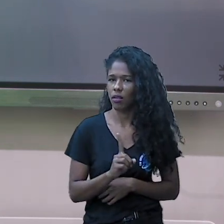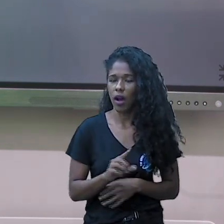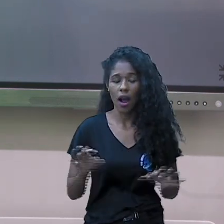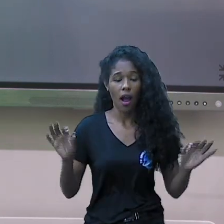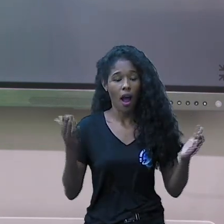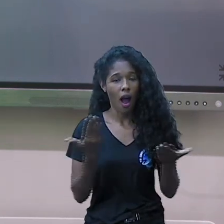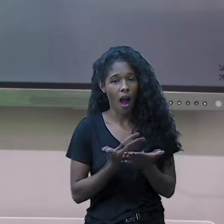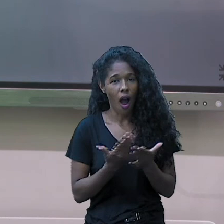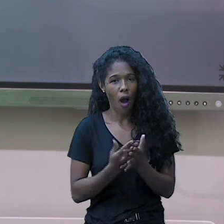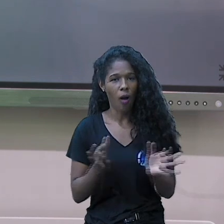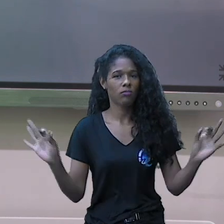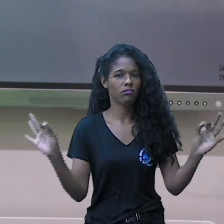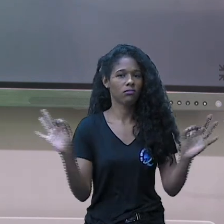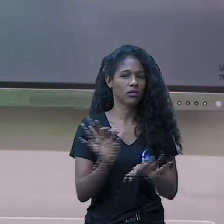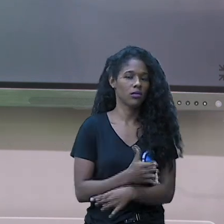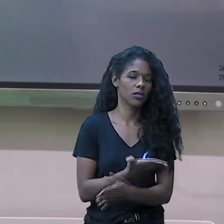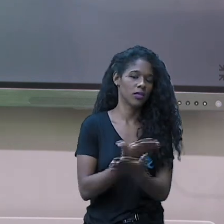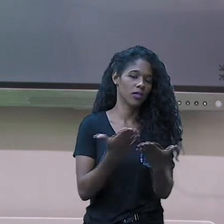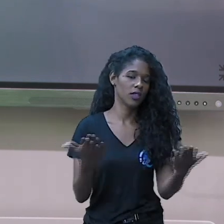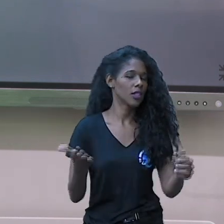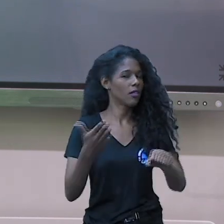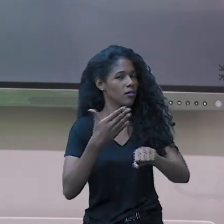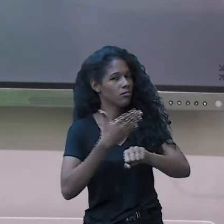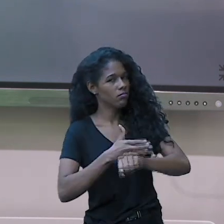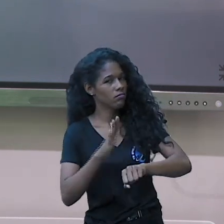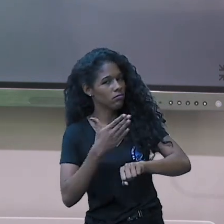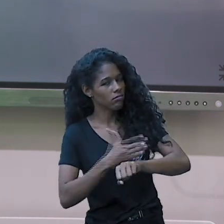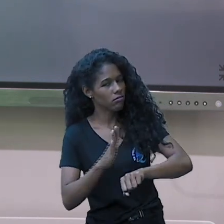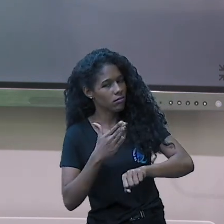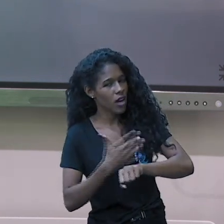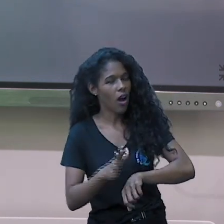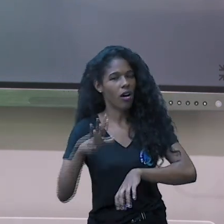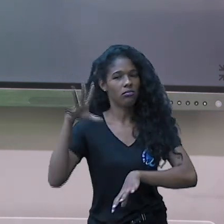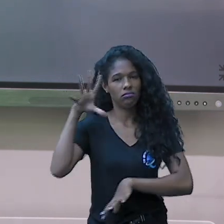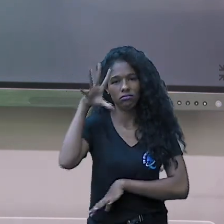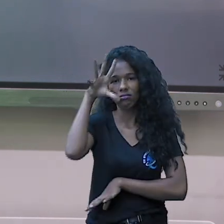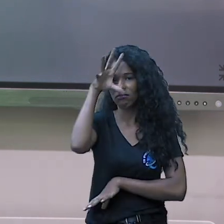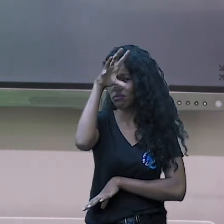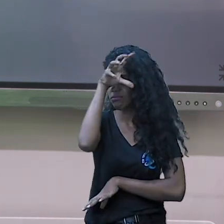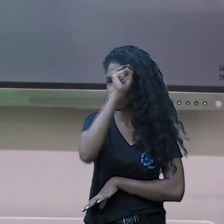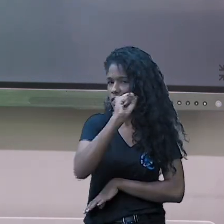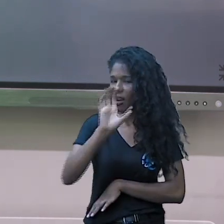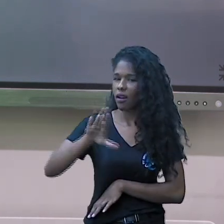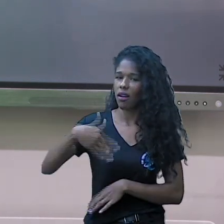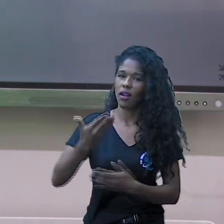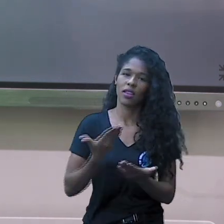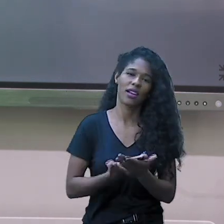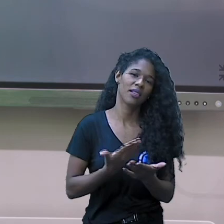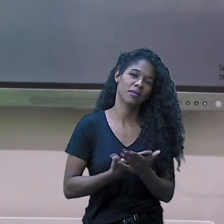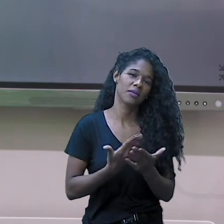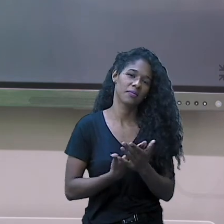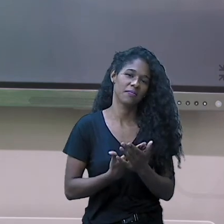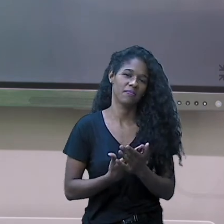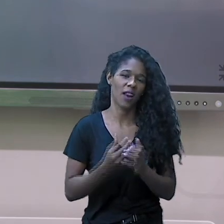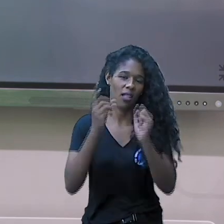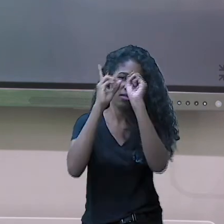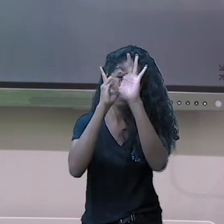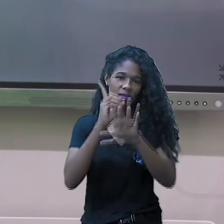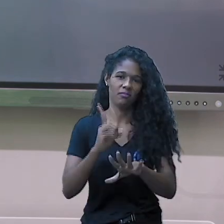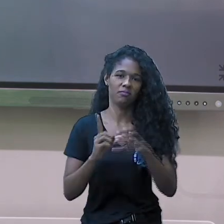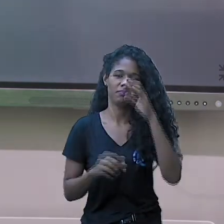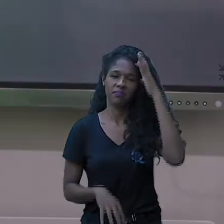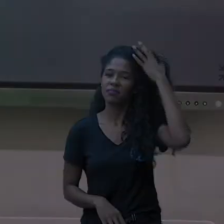acabou. Pratiquem, porque é praticando que a gente aprende, e até a próxima, e fiquem com Deus.